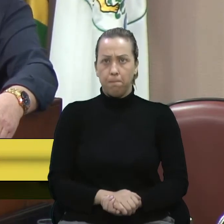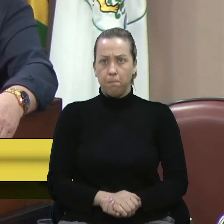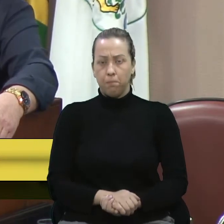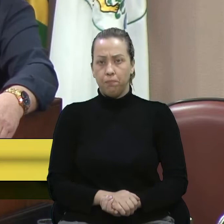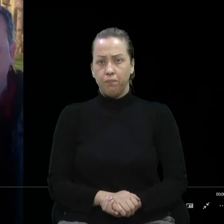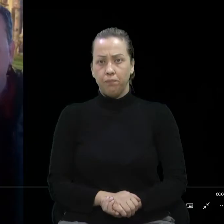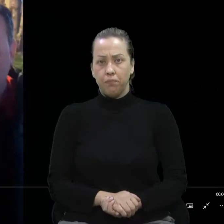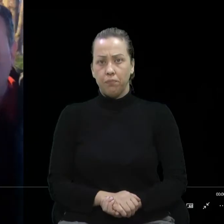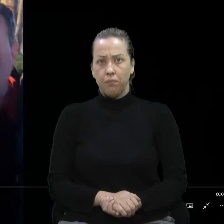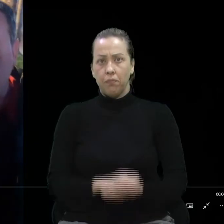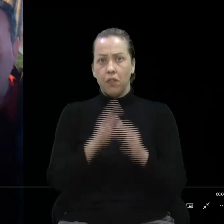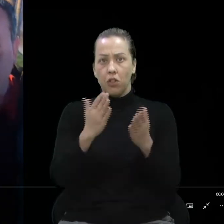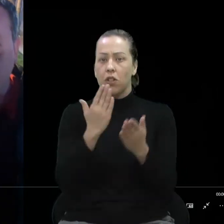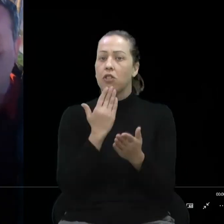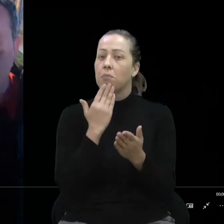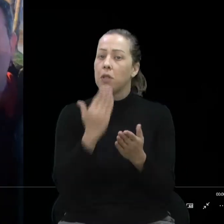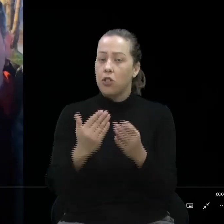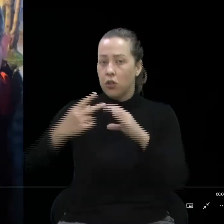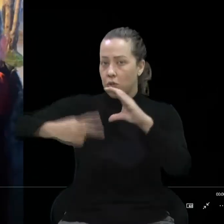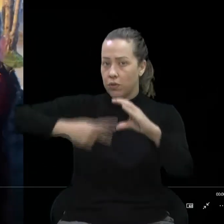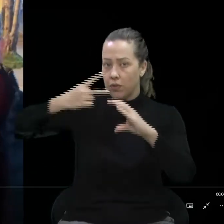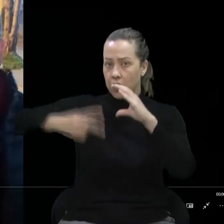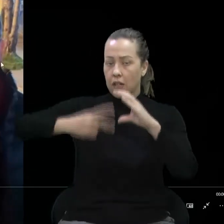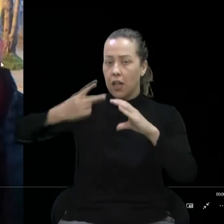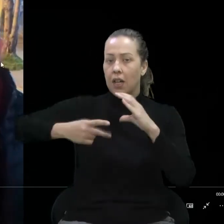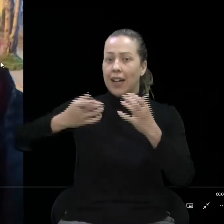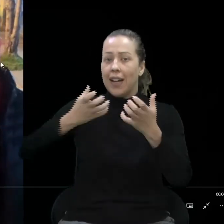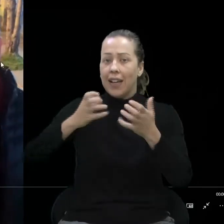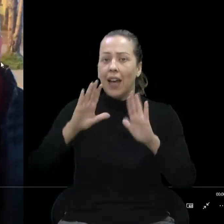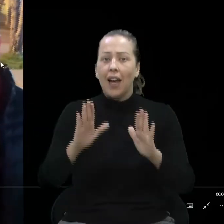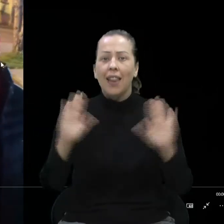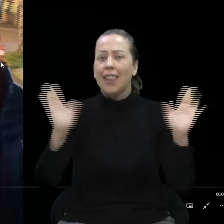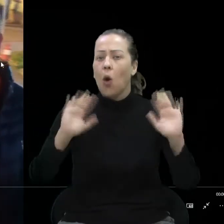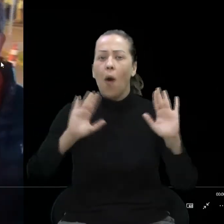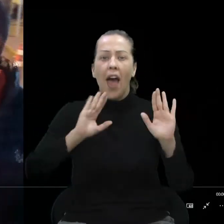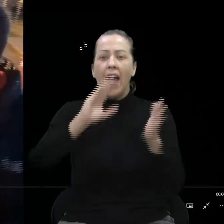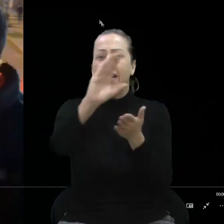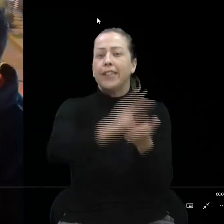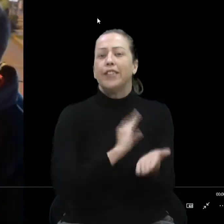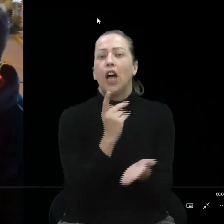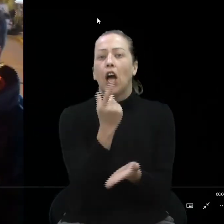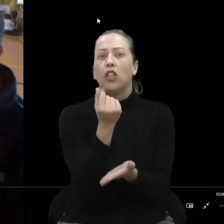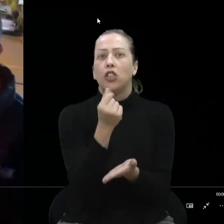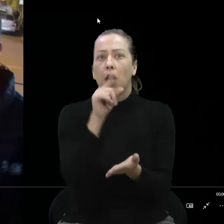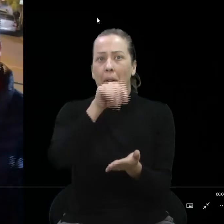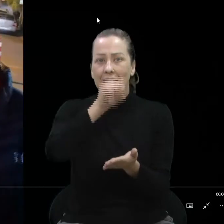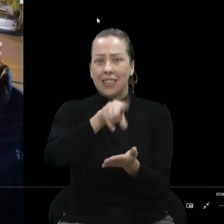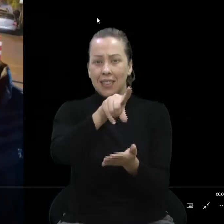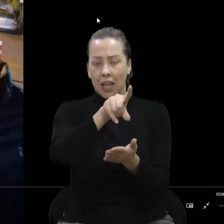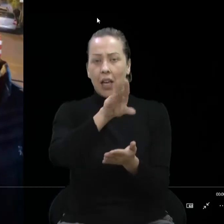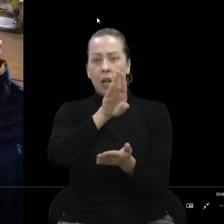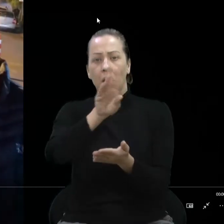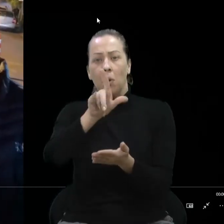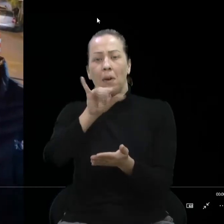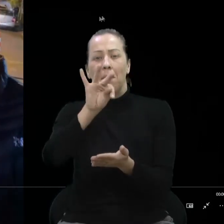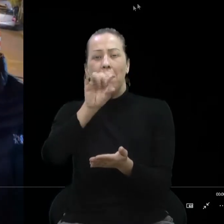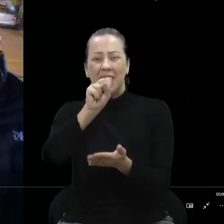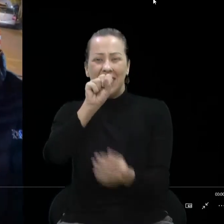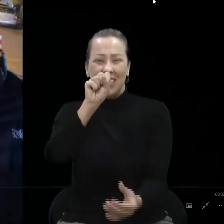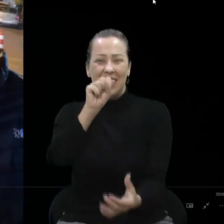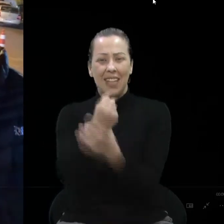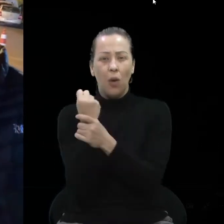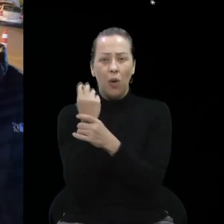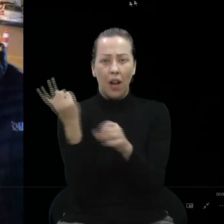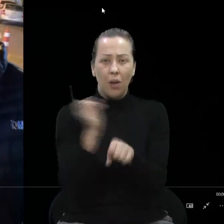videozinho? A gente já havia pedido na Câmara de Vereadores, é o que a gente quer. Não é arrecadação, mas sim uma blitz de balada segura, que é